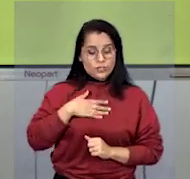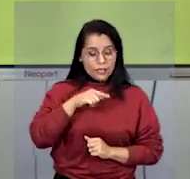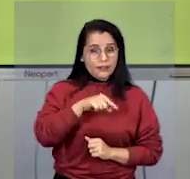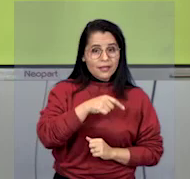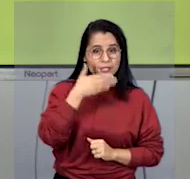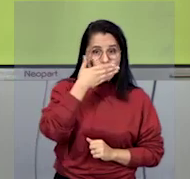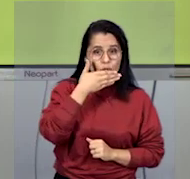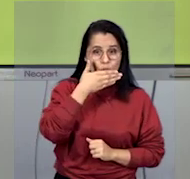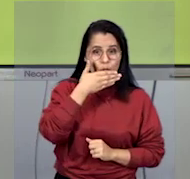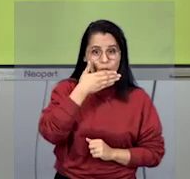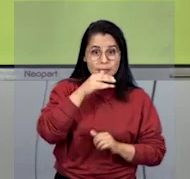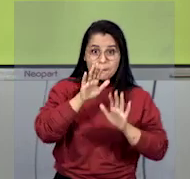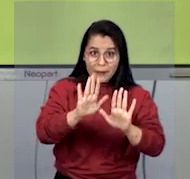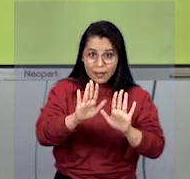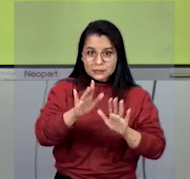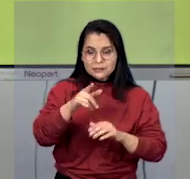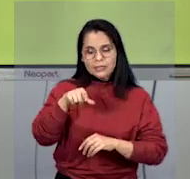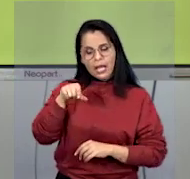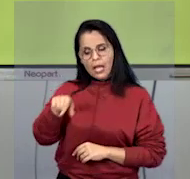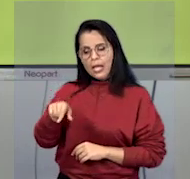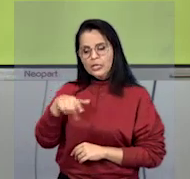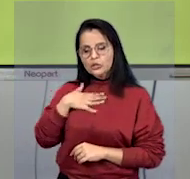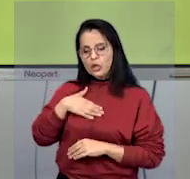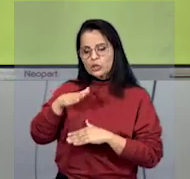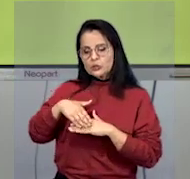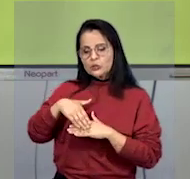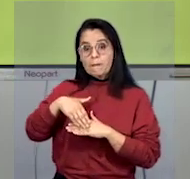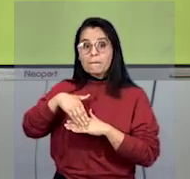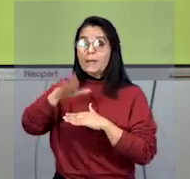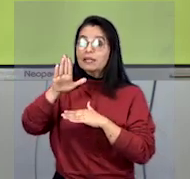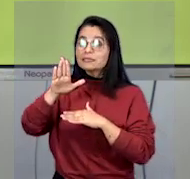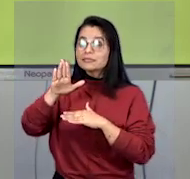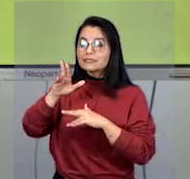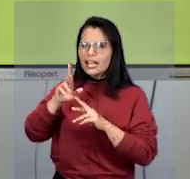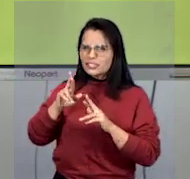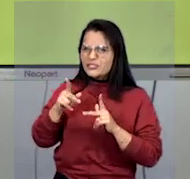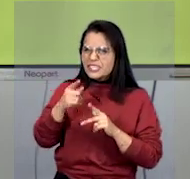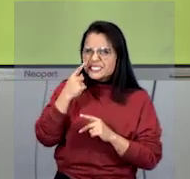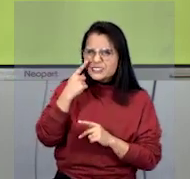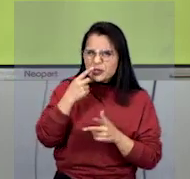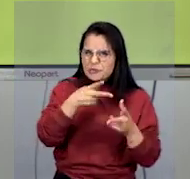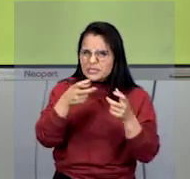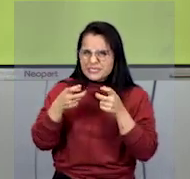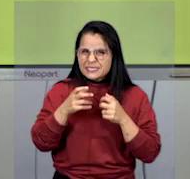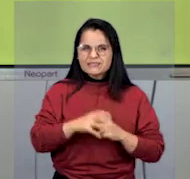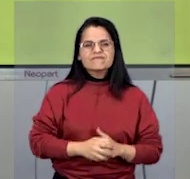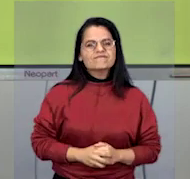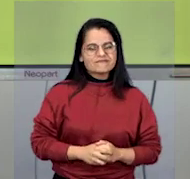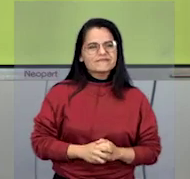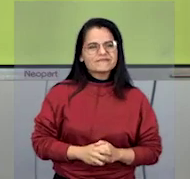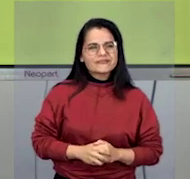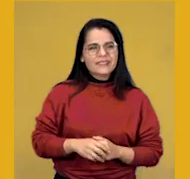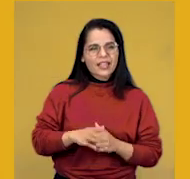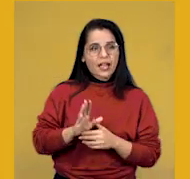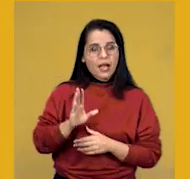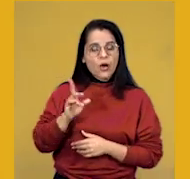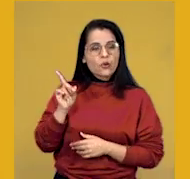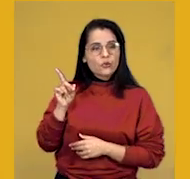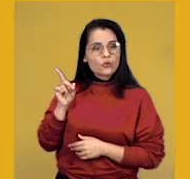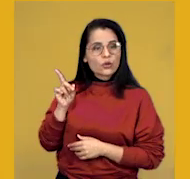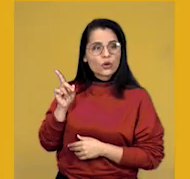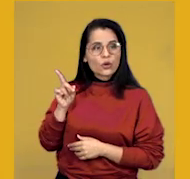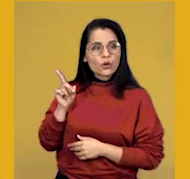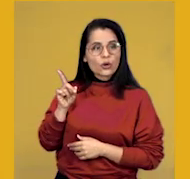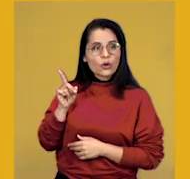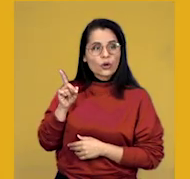que você comeu, tem um outro que você gosta mais. Então, cuidado com o mas e com o mais aí. Introduzem uma justificativa